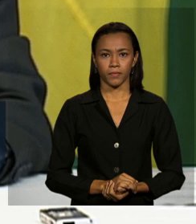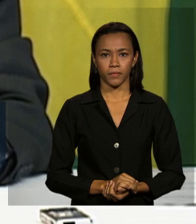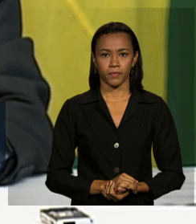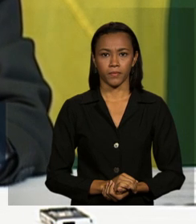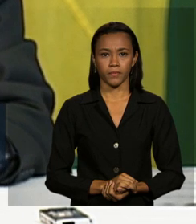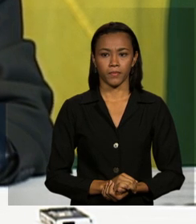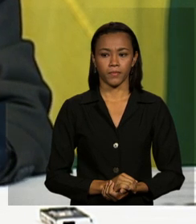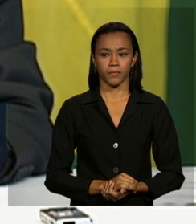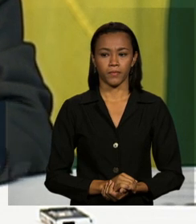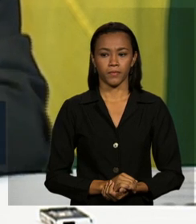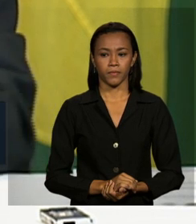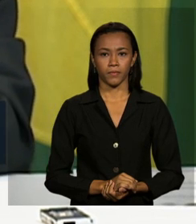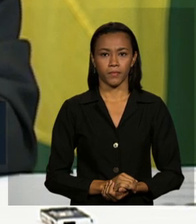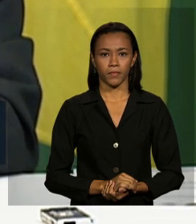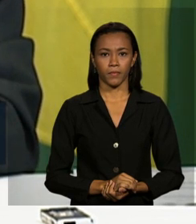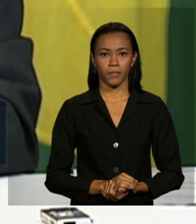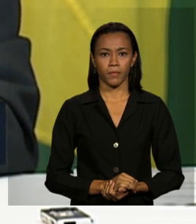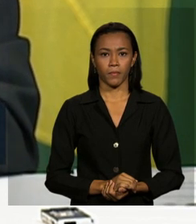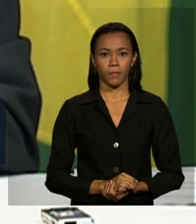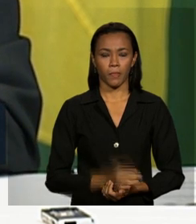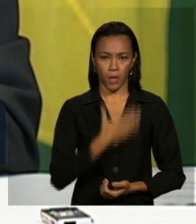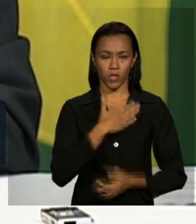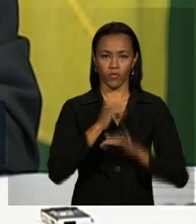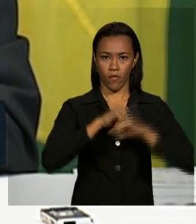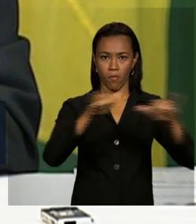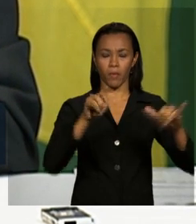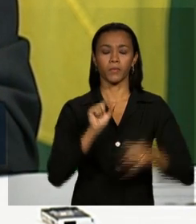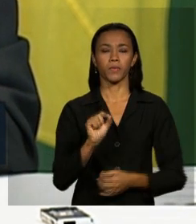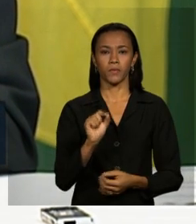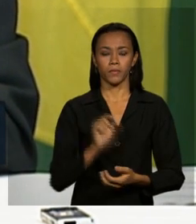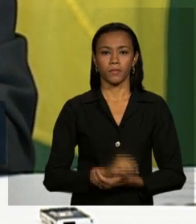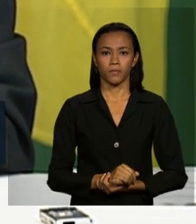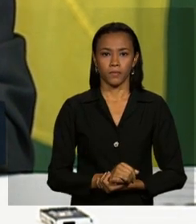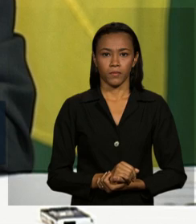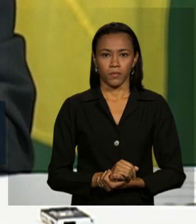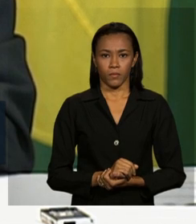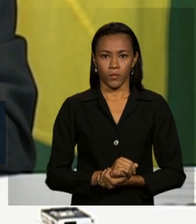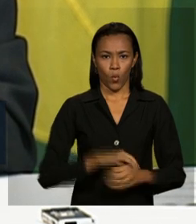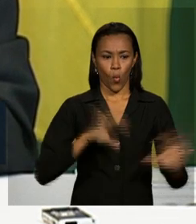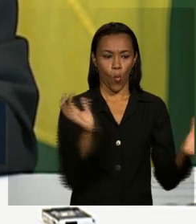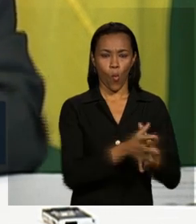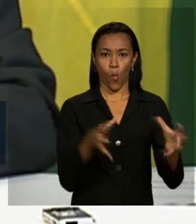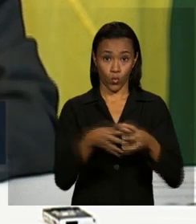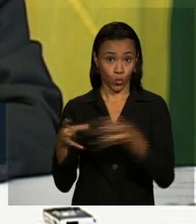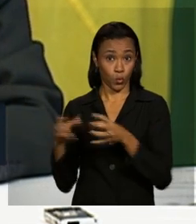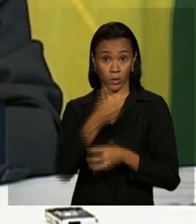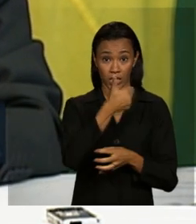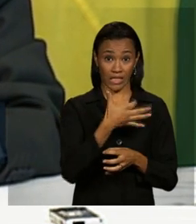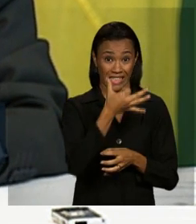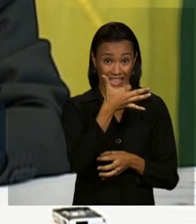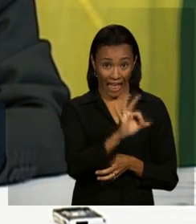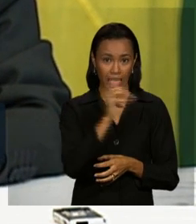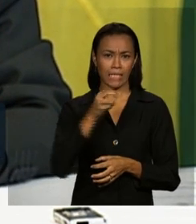informar eu gostaria de informar que no conjunto dos 10.000